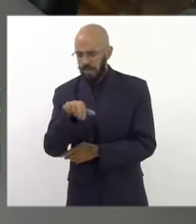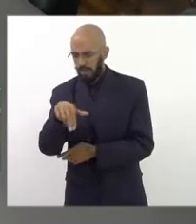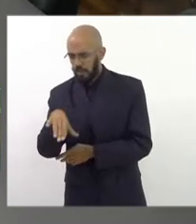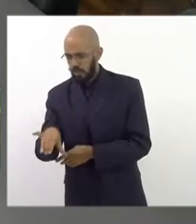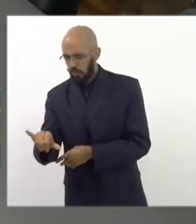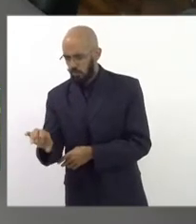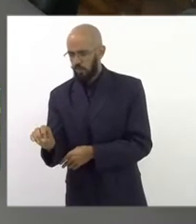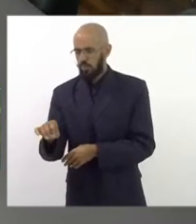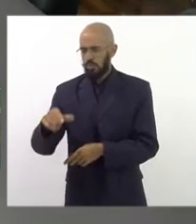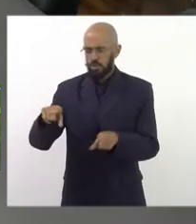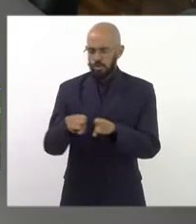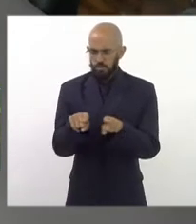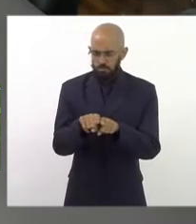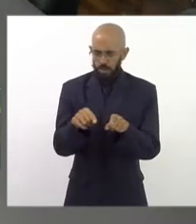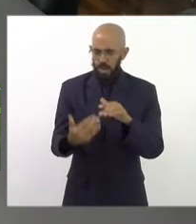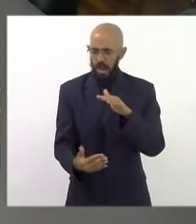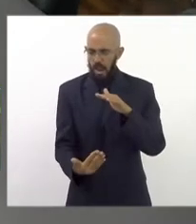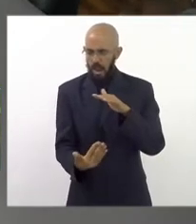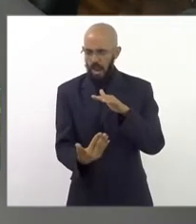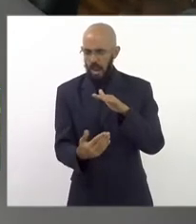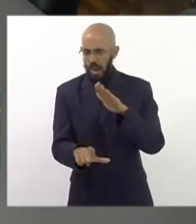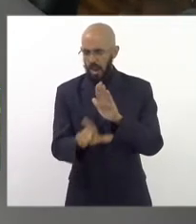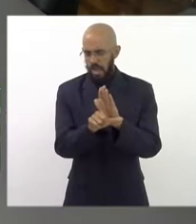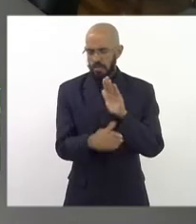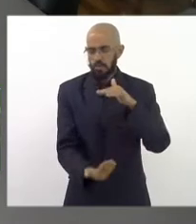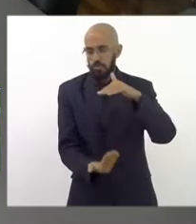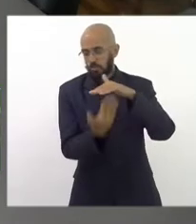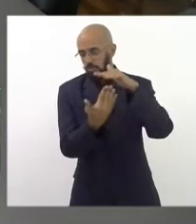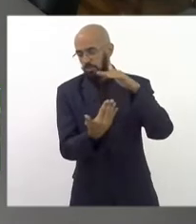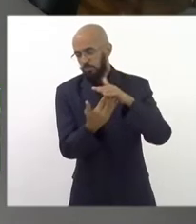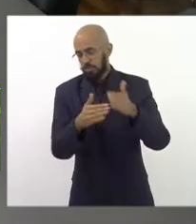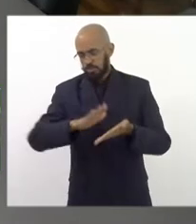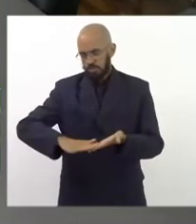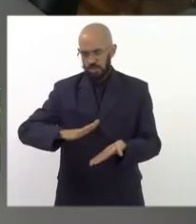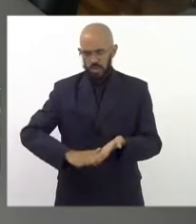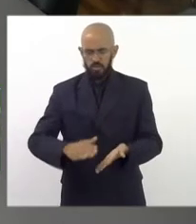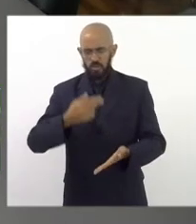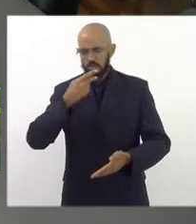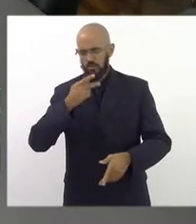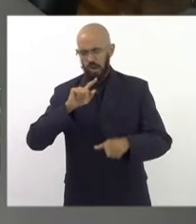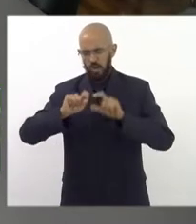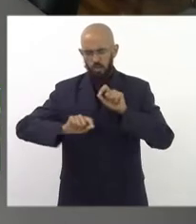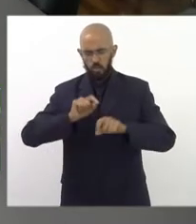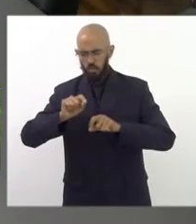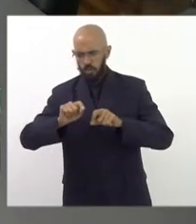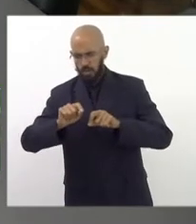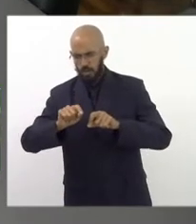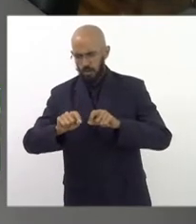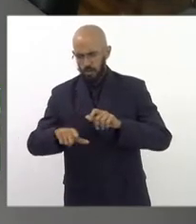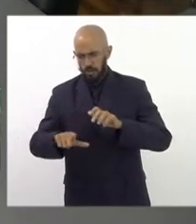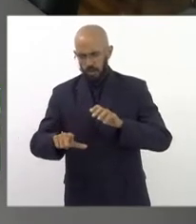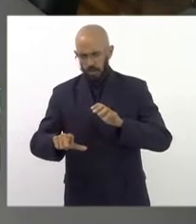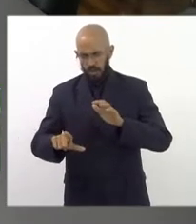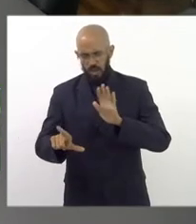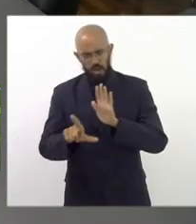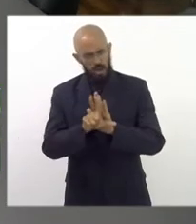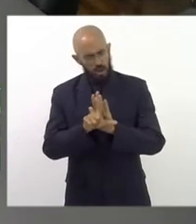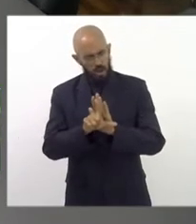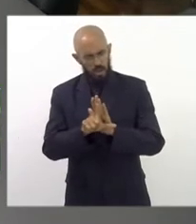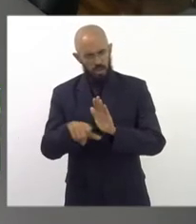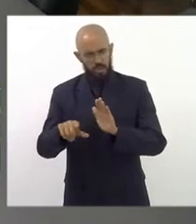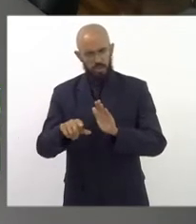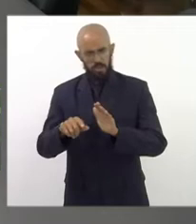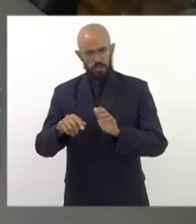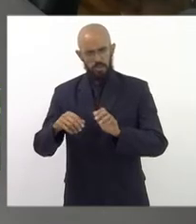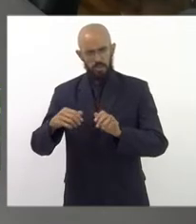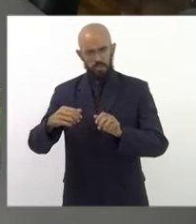sobre teto de gastos. Na questão do triênio, eles apontam de que a lei que deveria ser